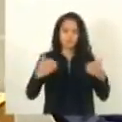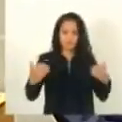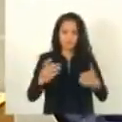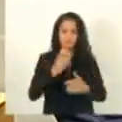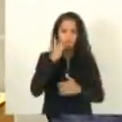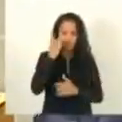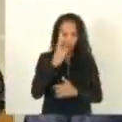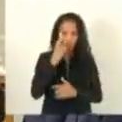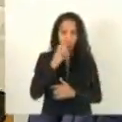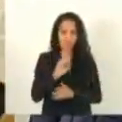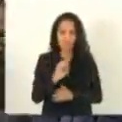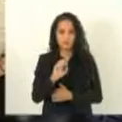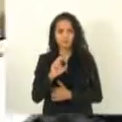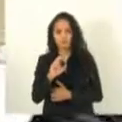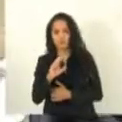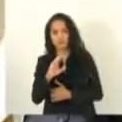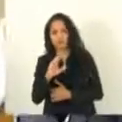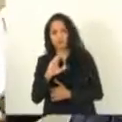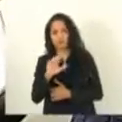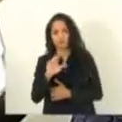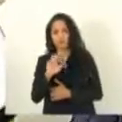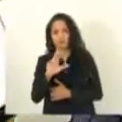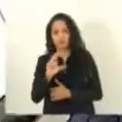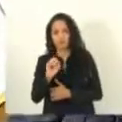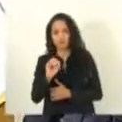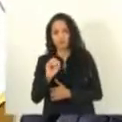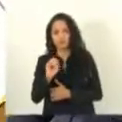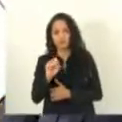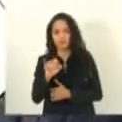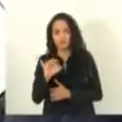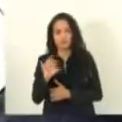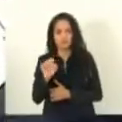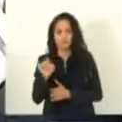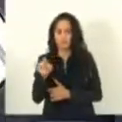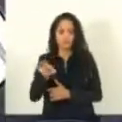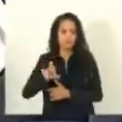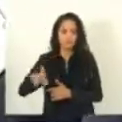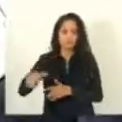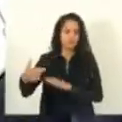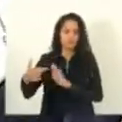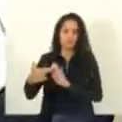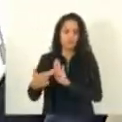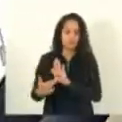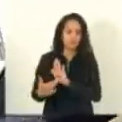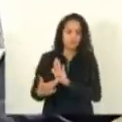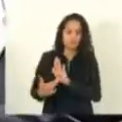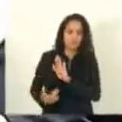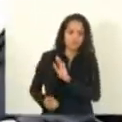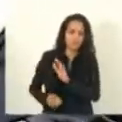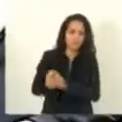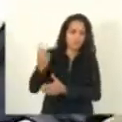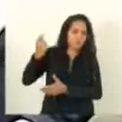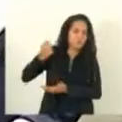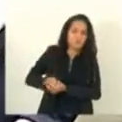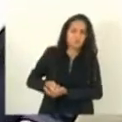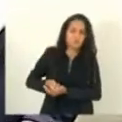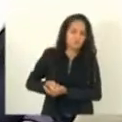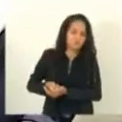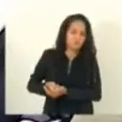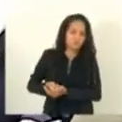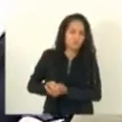o deputado Euclério Sampaio, ele não está estabelecendo, deputado Gandini, ele não